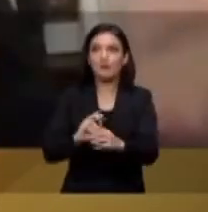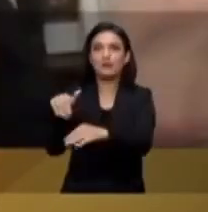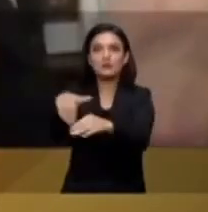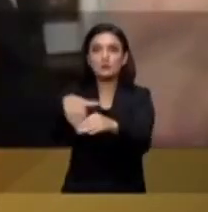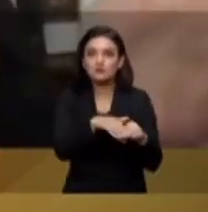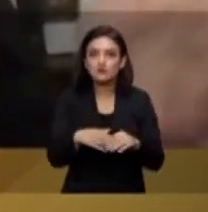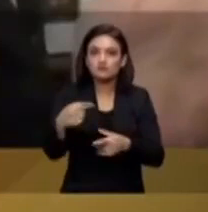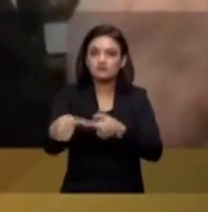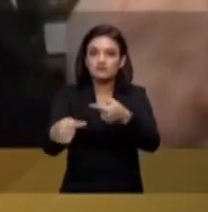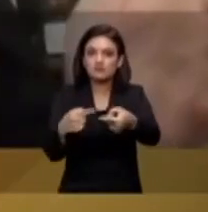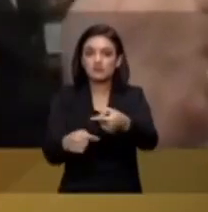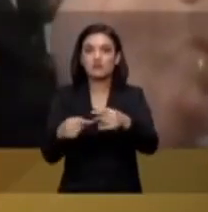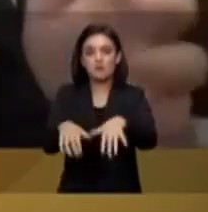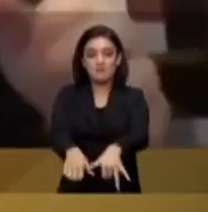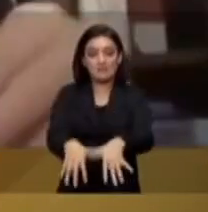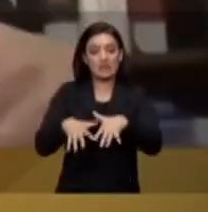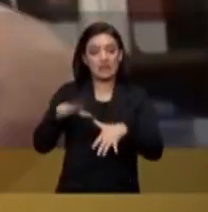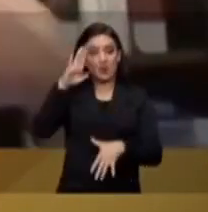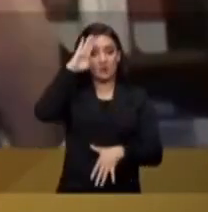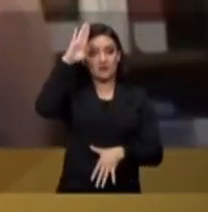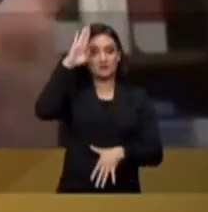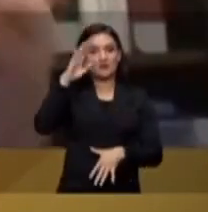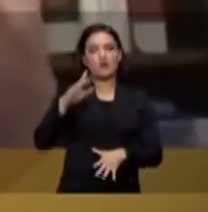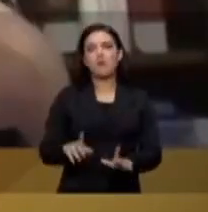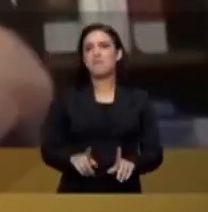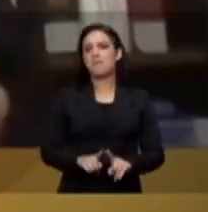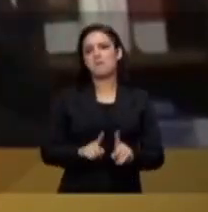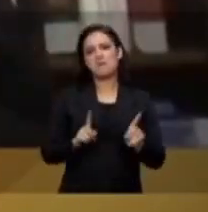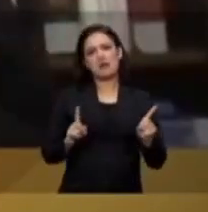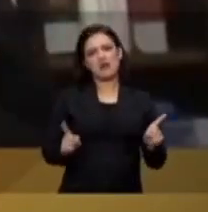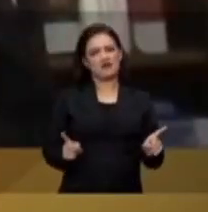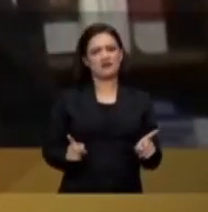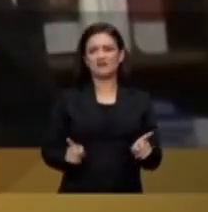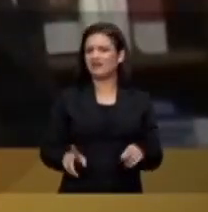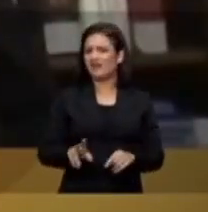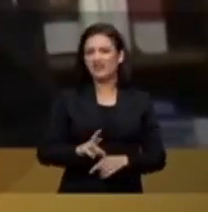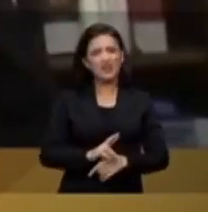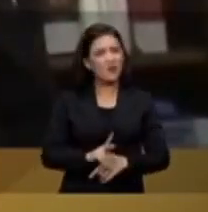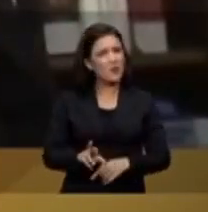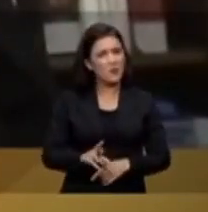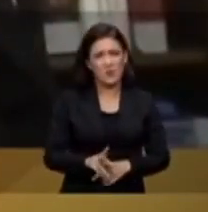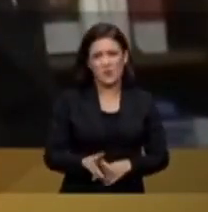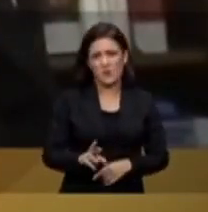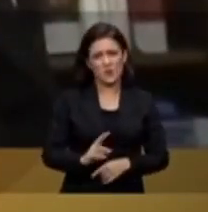entendimento pelo plenário maior da corte, que não é o caso data vênia,